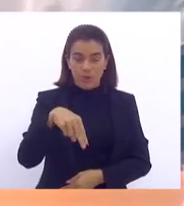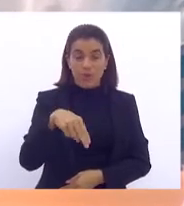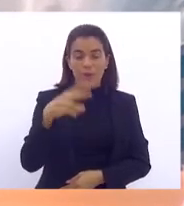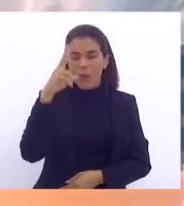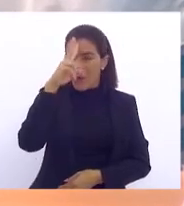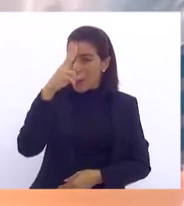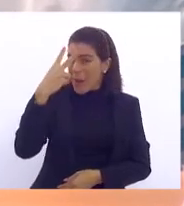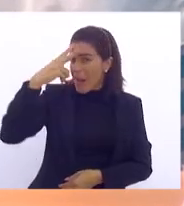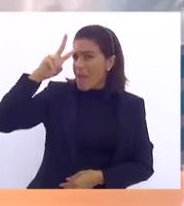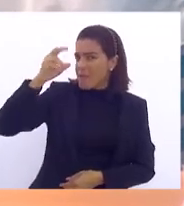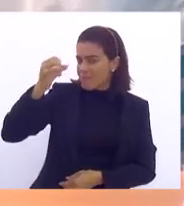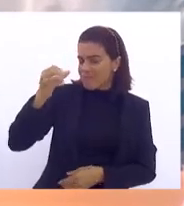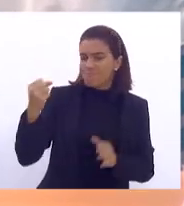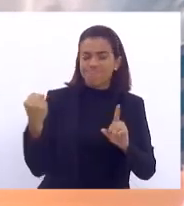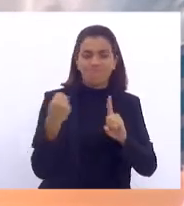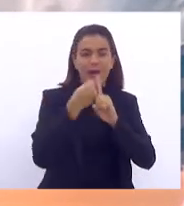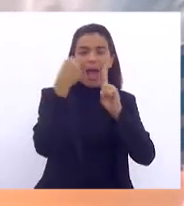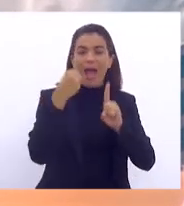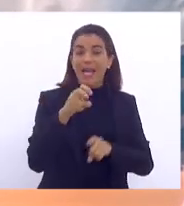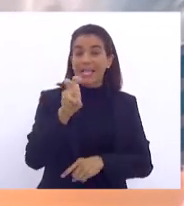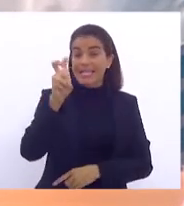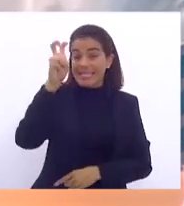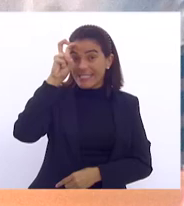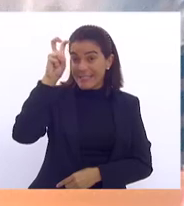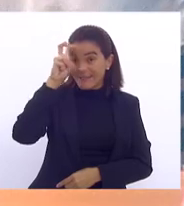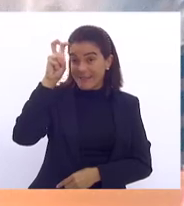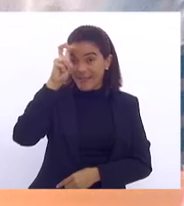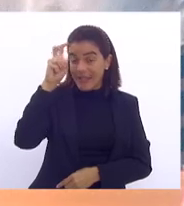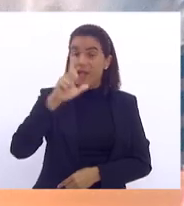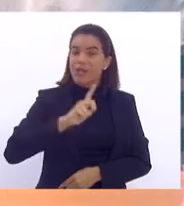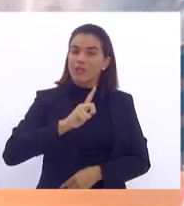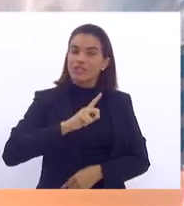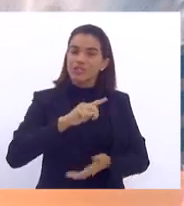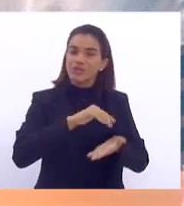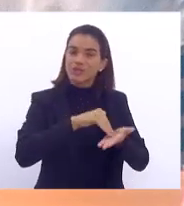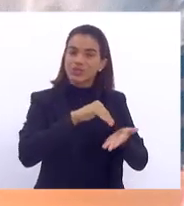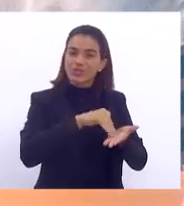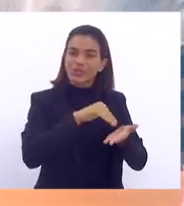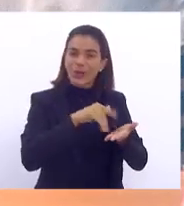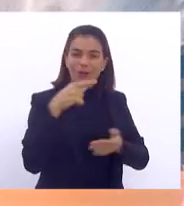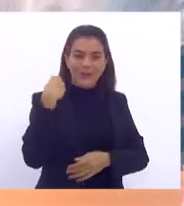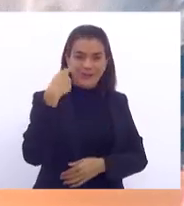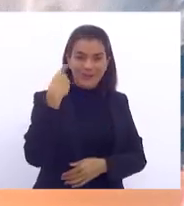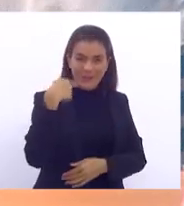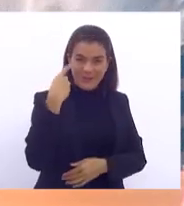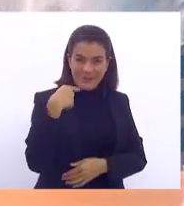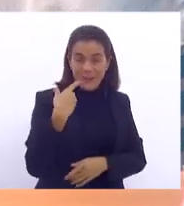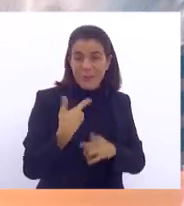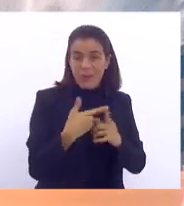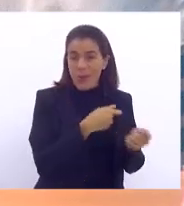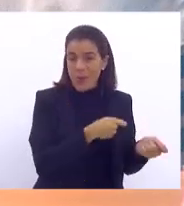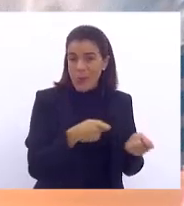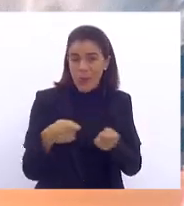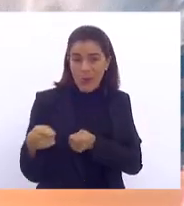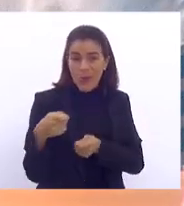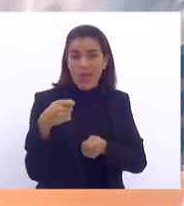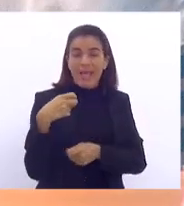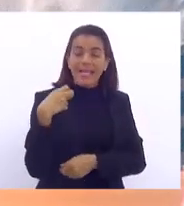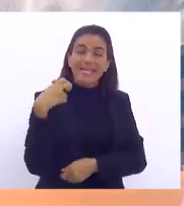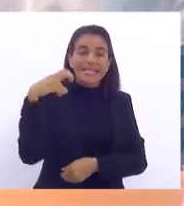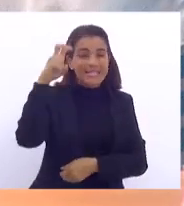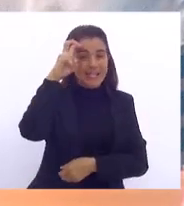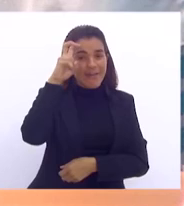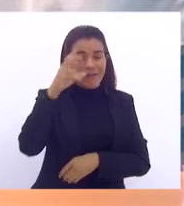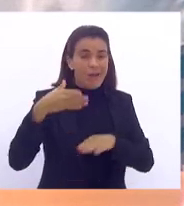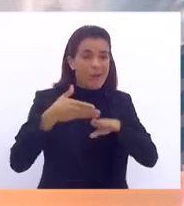quinta-feira e eu tinha um escritório aqui de advocacia na Graça Aranha já tava arrumando minhas coisinhas que o meu hábito era quinta acabou o plenário eu passava